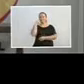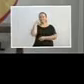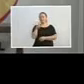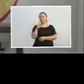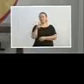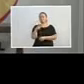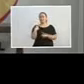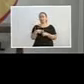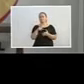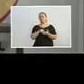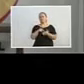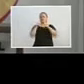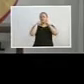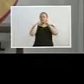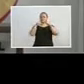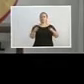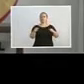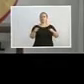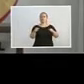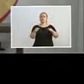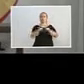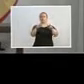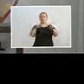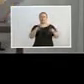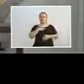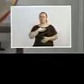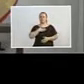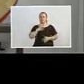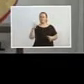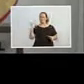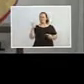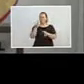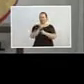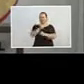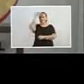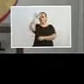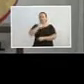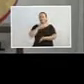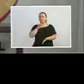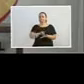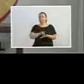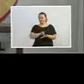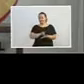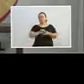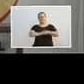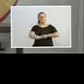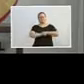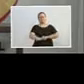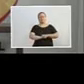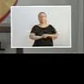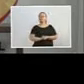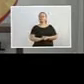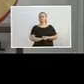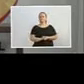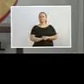parabenizar a assessoria do meu mandato aqui pela dedicação a isso. E conseguiu reunir as provas mais consistentes. Quero parabenizar todos vocês. E